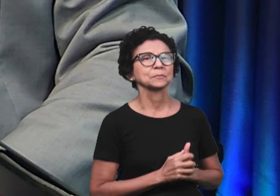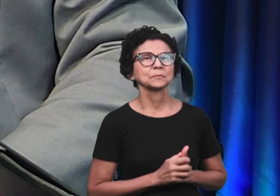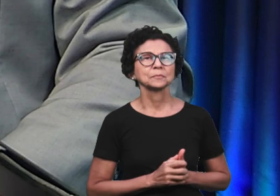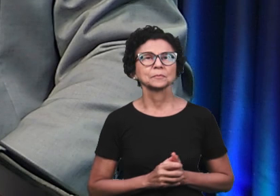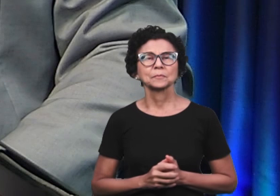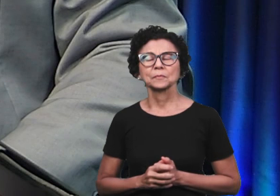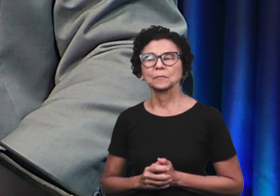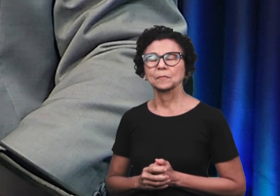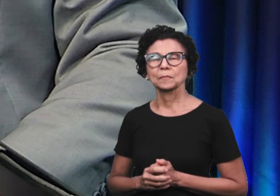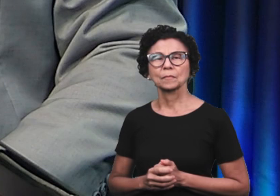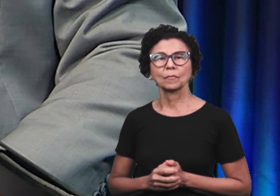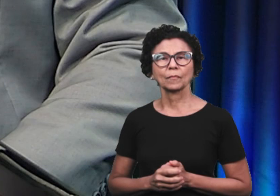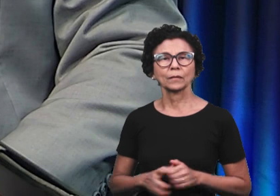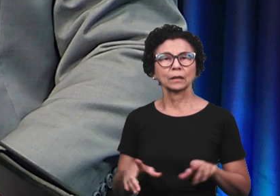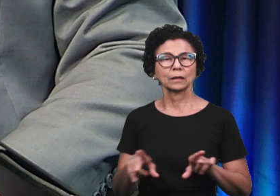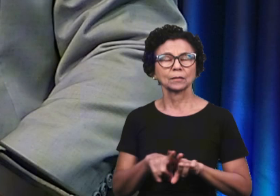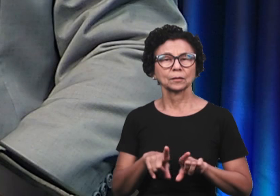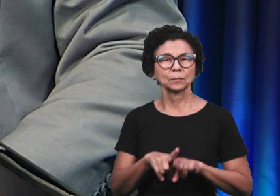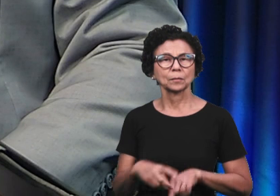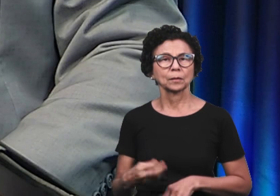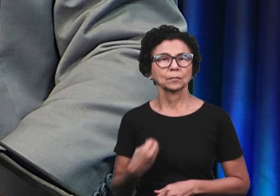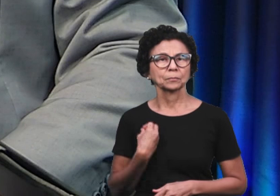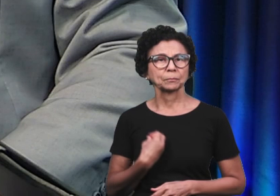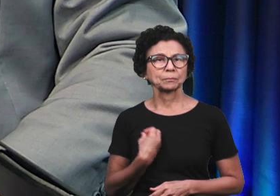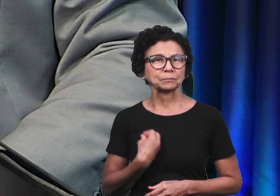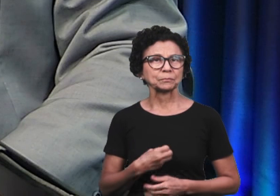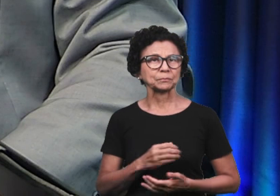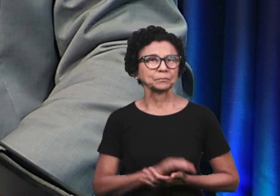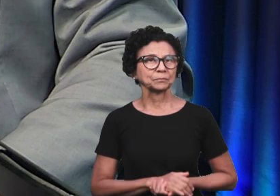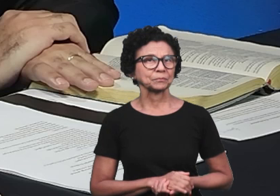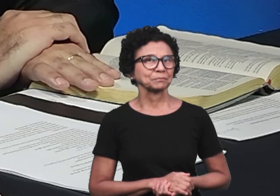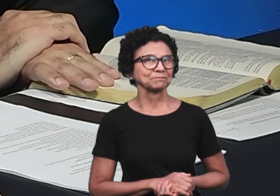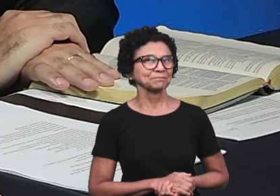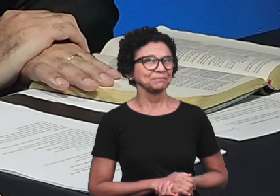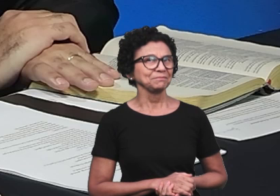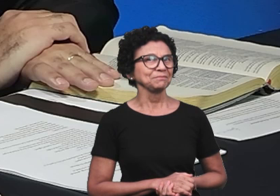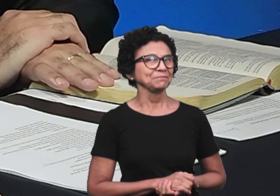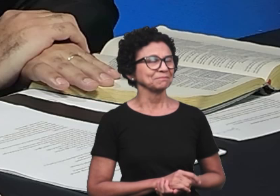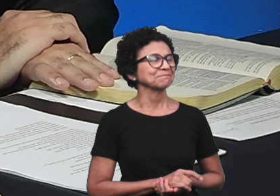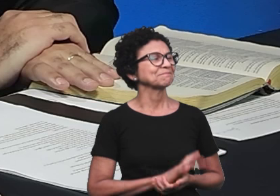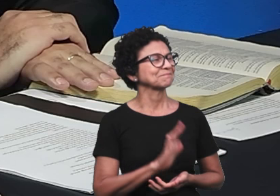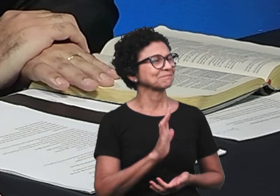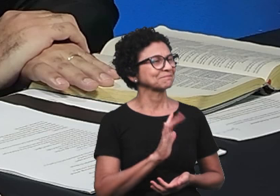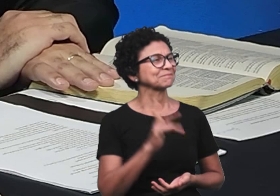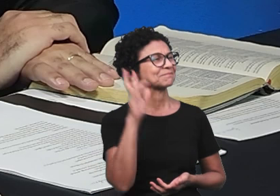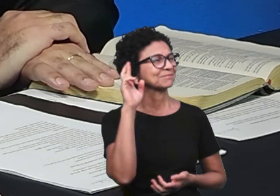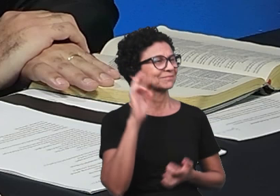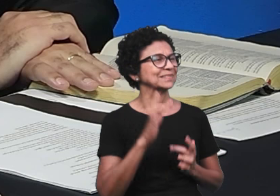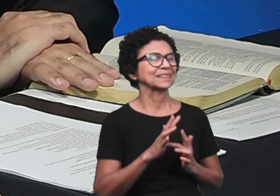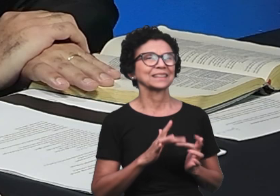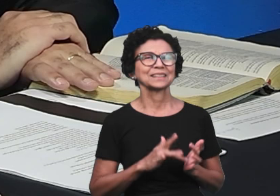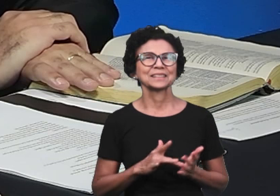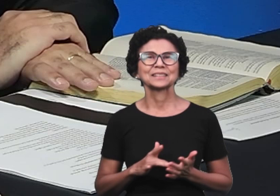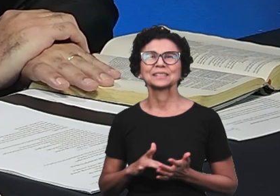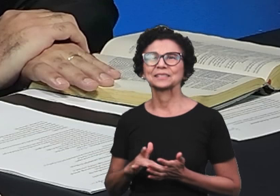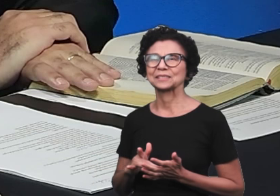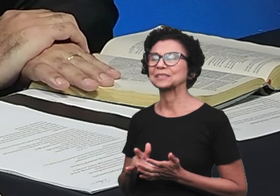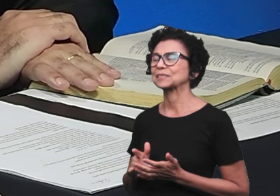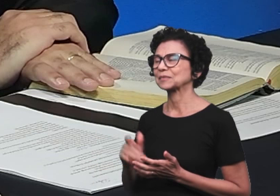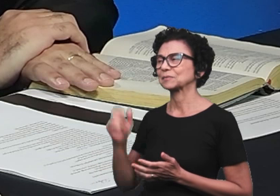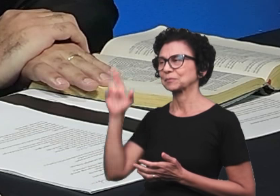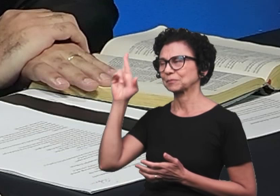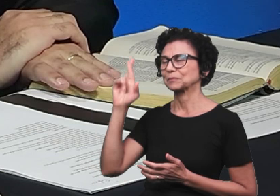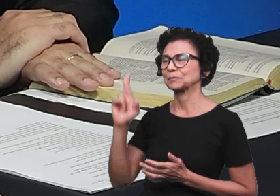aqui à frente também com o pastor Ezio Omar, que veio lá de Divinópolis. Né? Seja bem-vindo. Né? Amém. Glória a